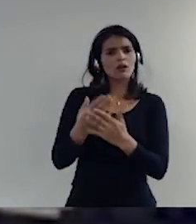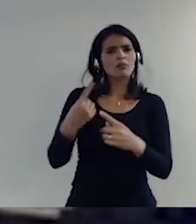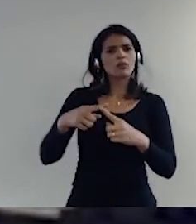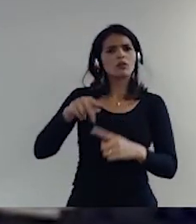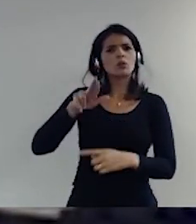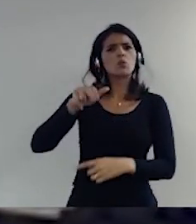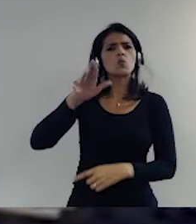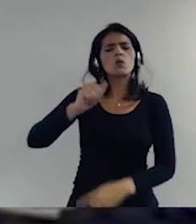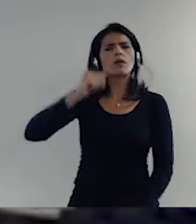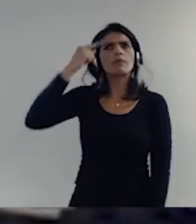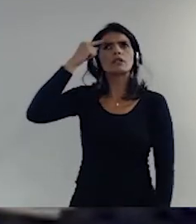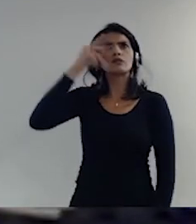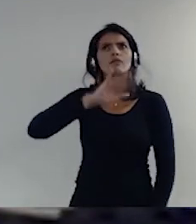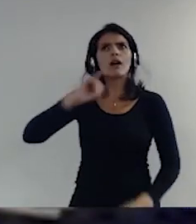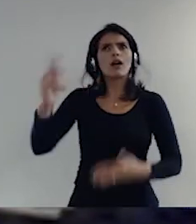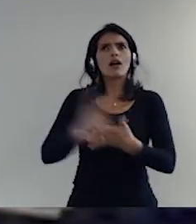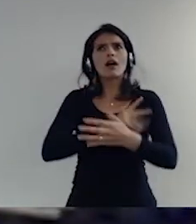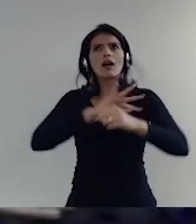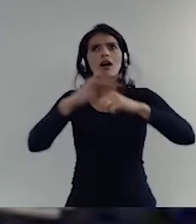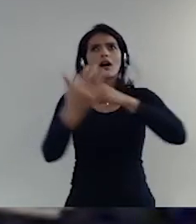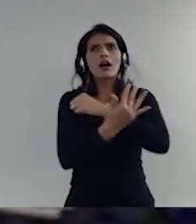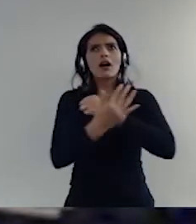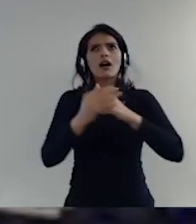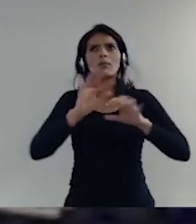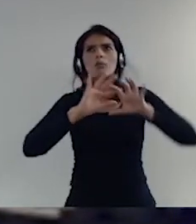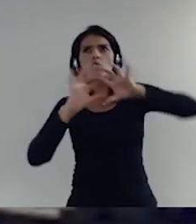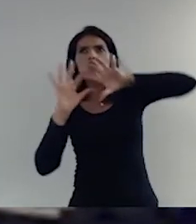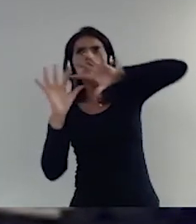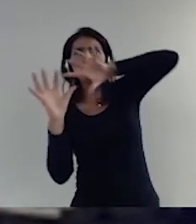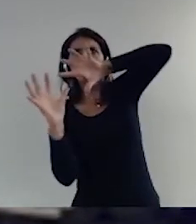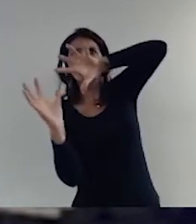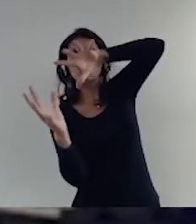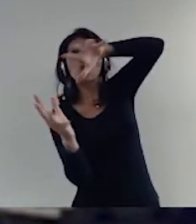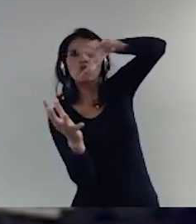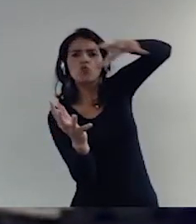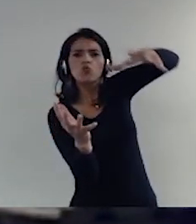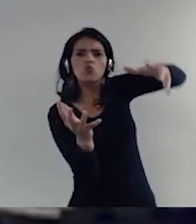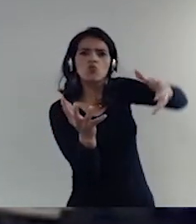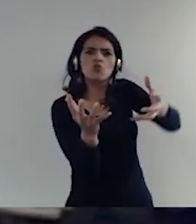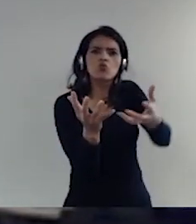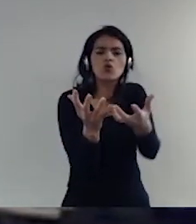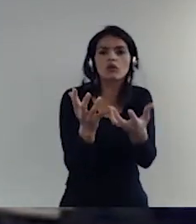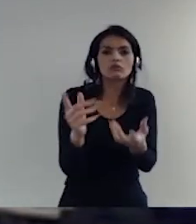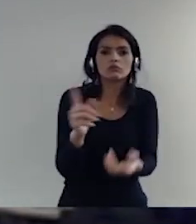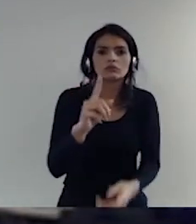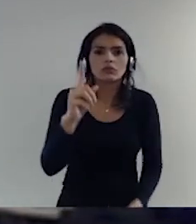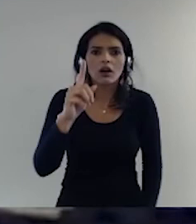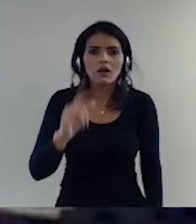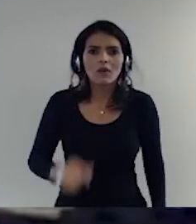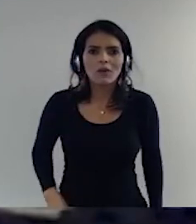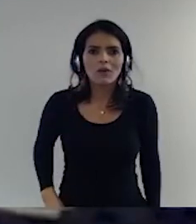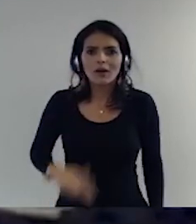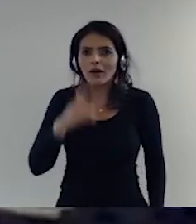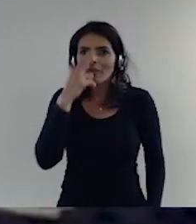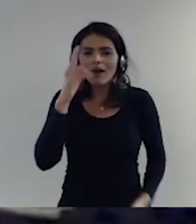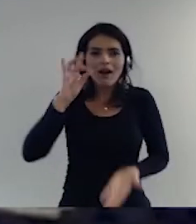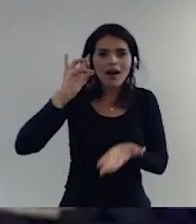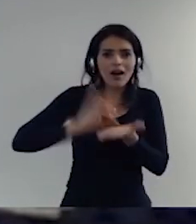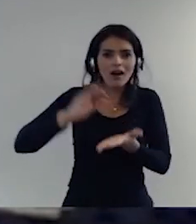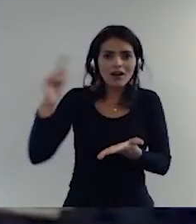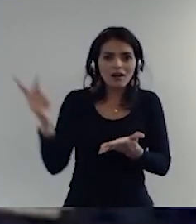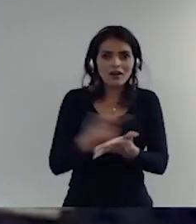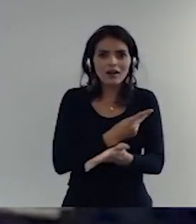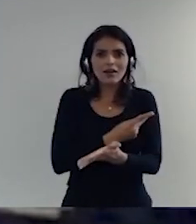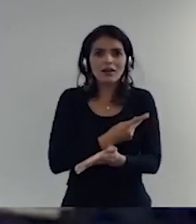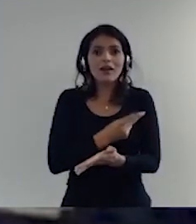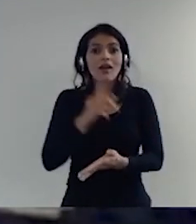íamos viver uma situação destas com esta intensidade, como uma alteração da grande base do negócio. Não é uma alteração da concreta base do negócio,